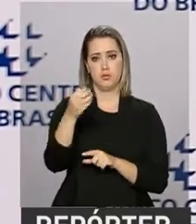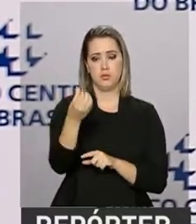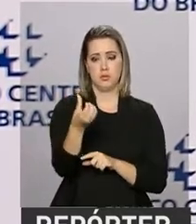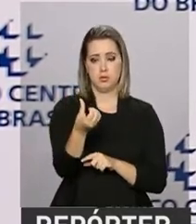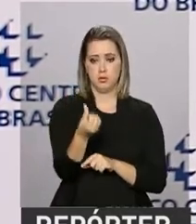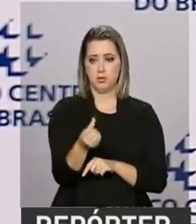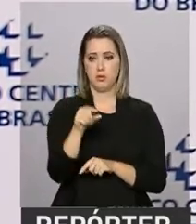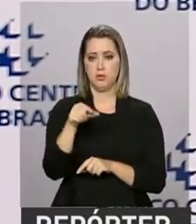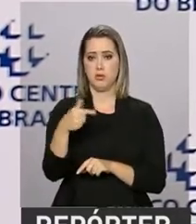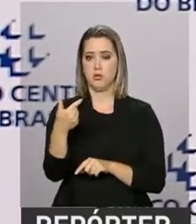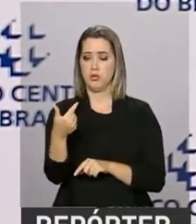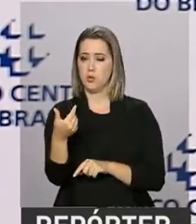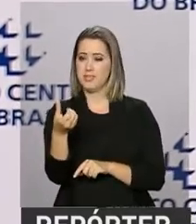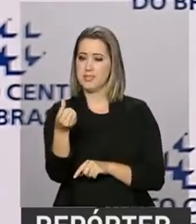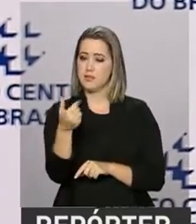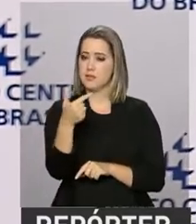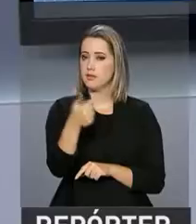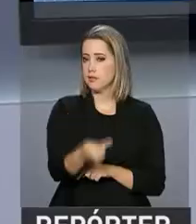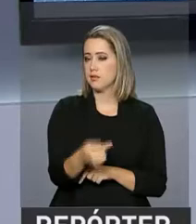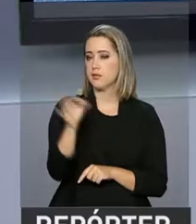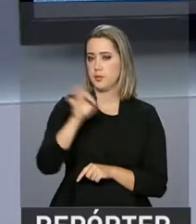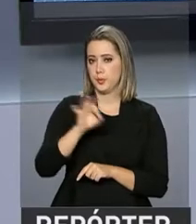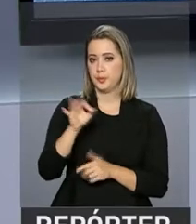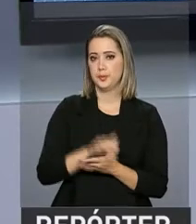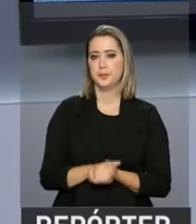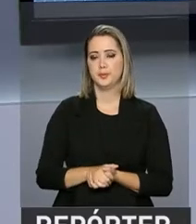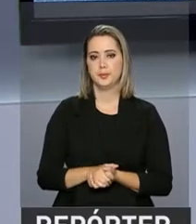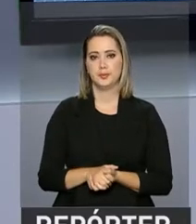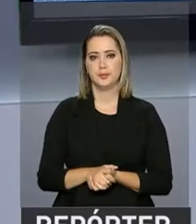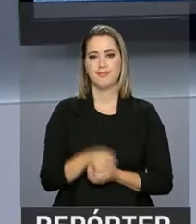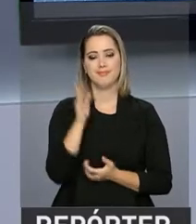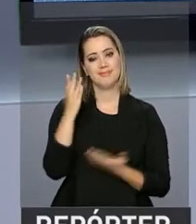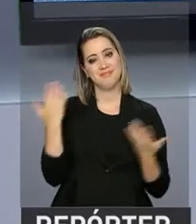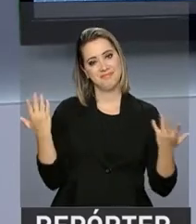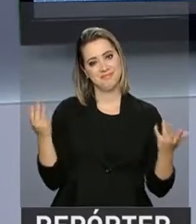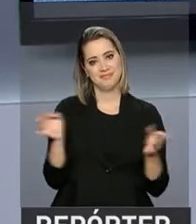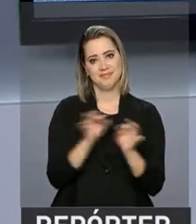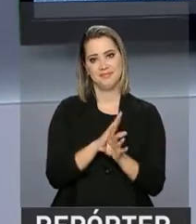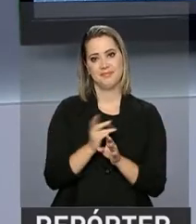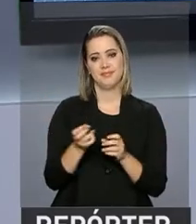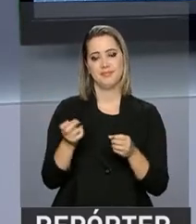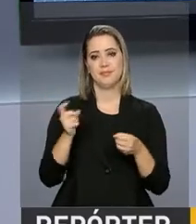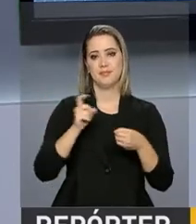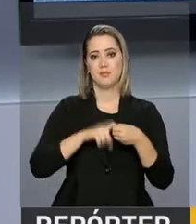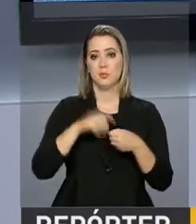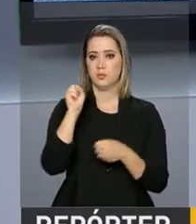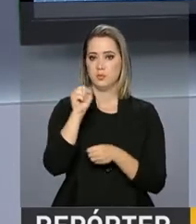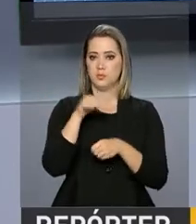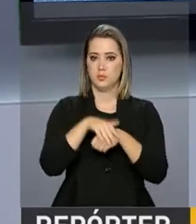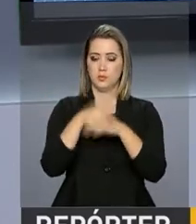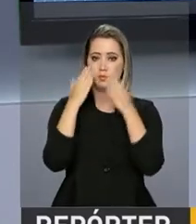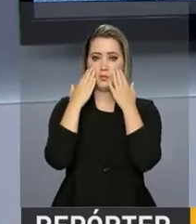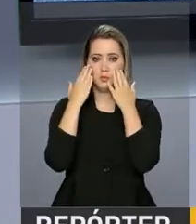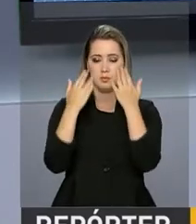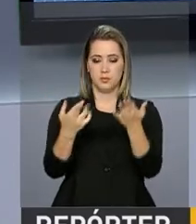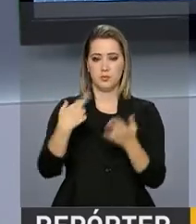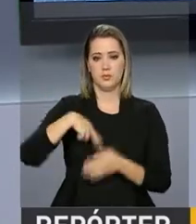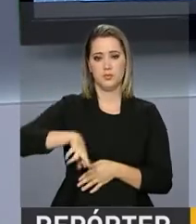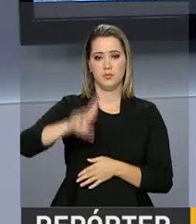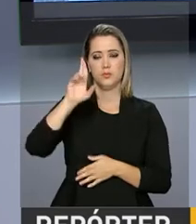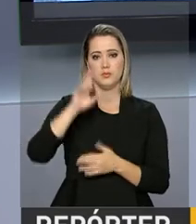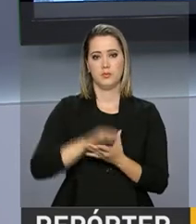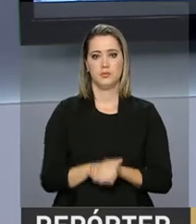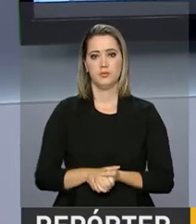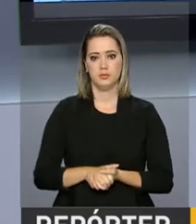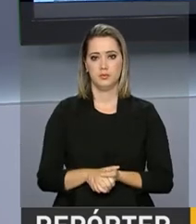para 267%. Esta edição termina aqui. Nós voltamos às 8 da noite no próximo